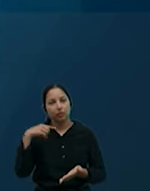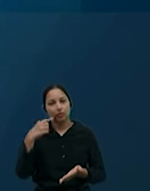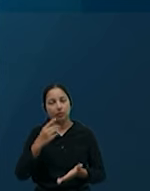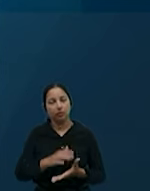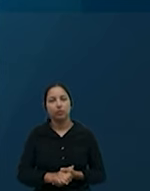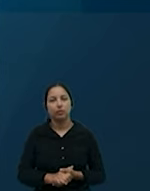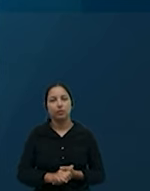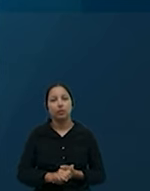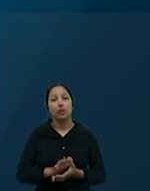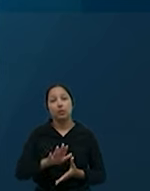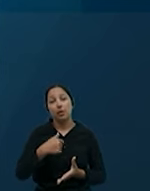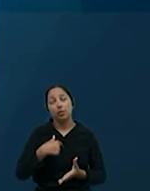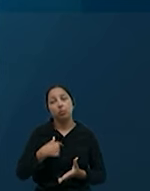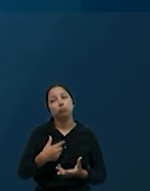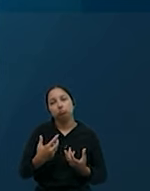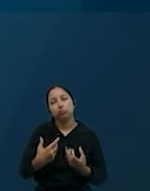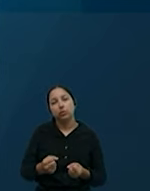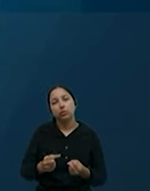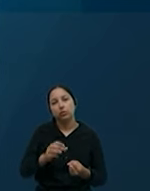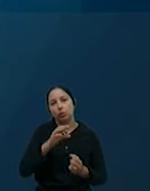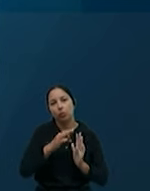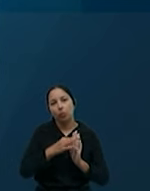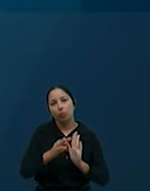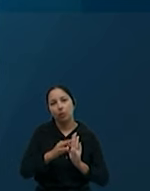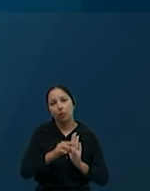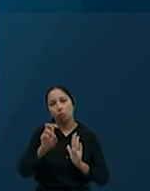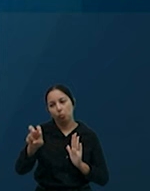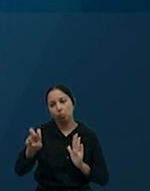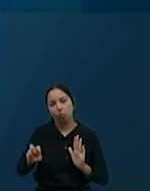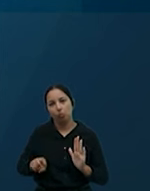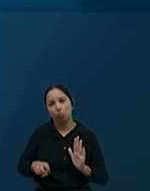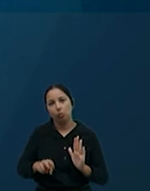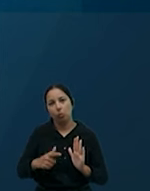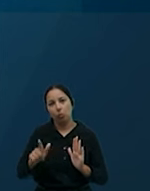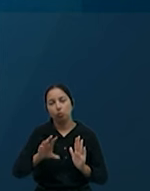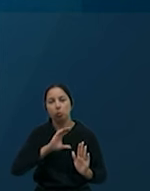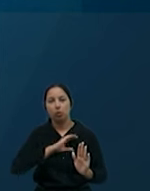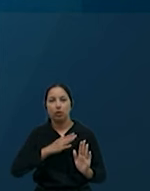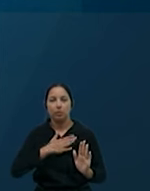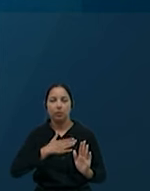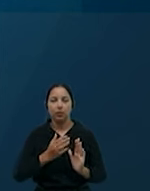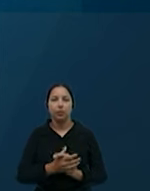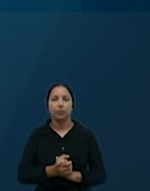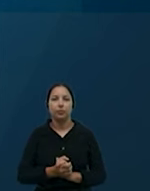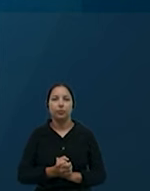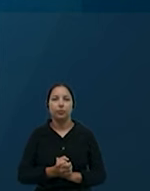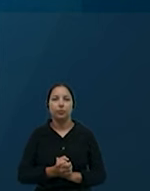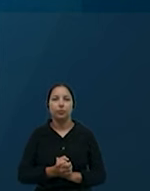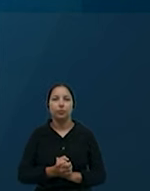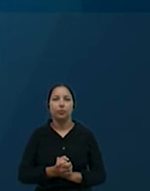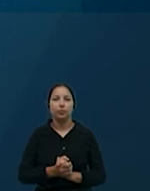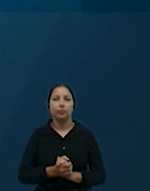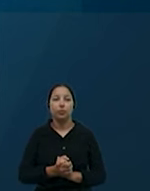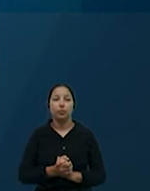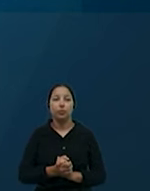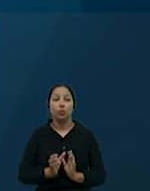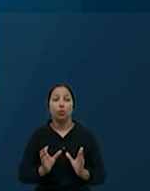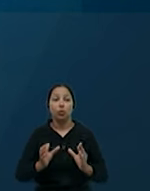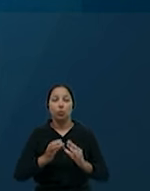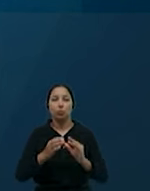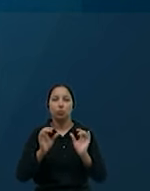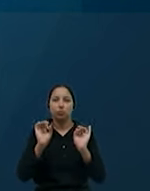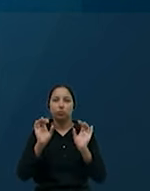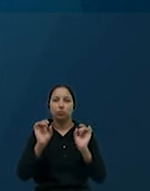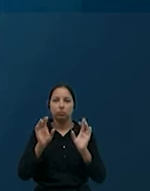colegiados. Não é? Há uma decisão da Corte Especial no sentido de que não seria cabível a verba